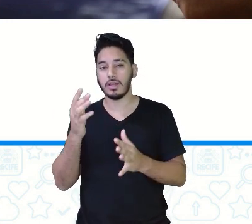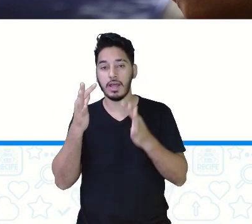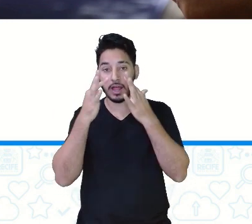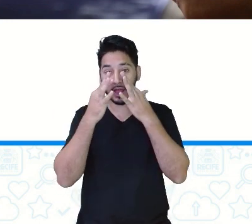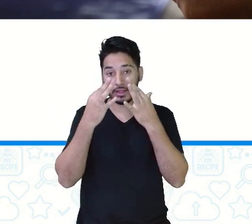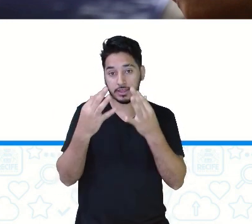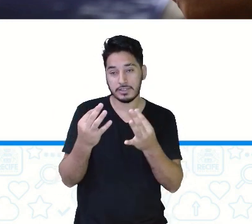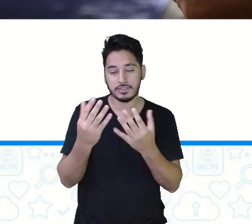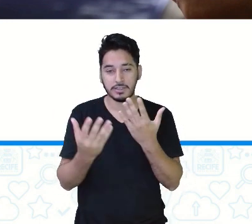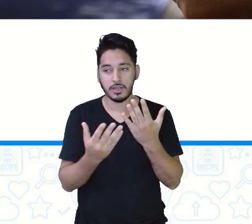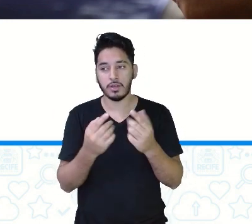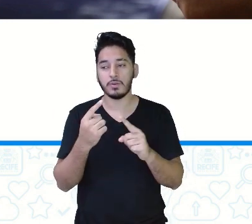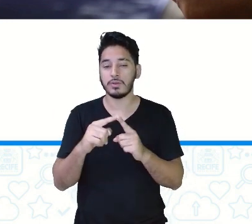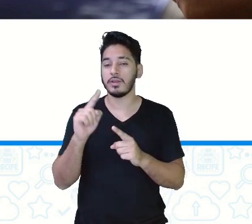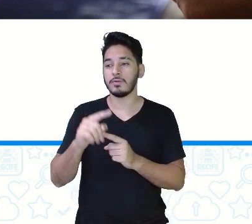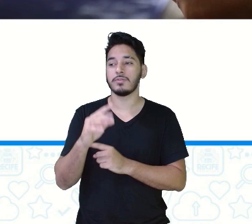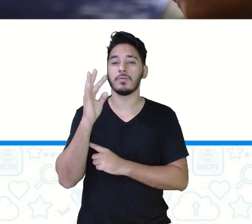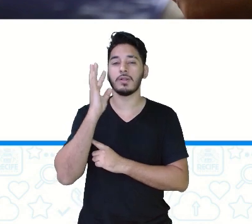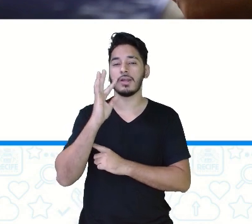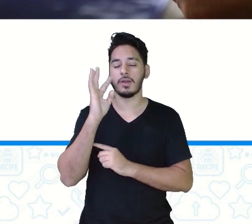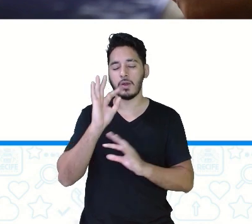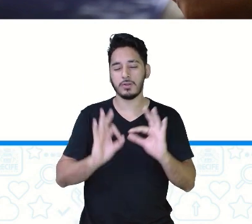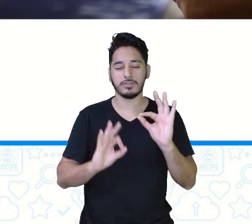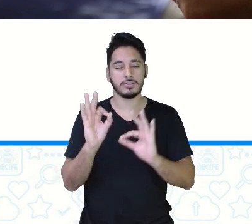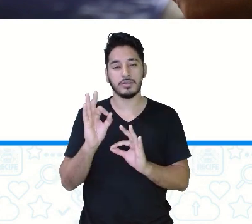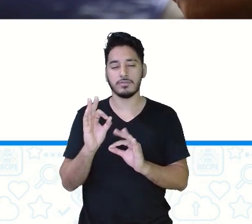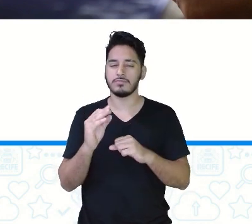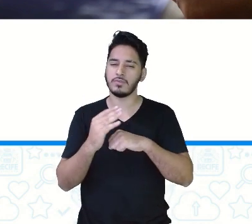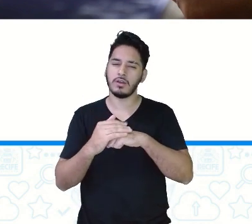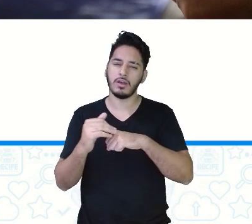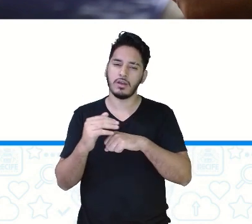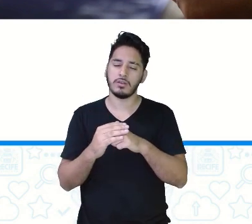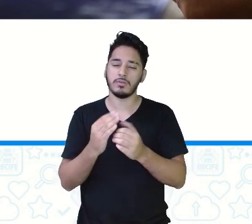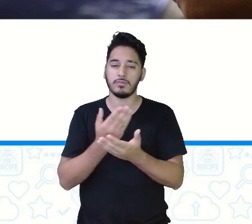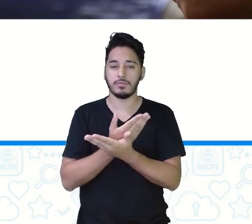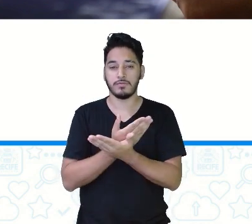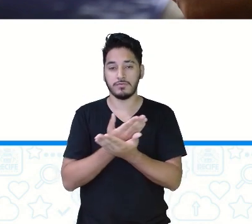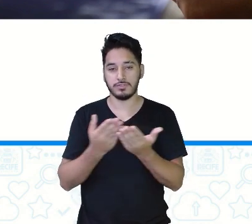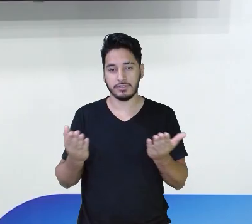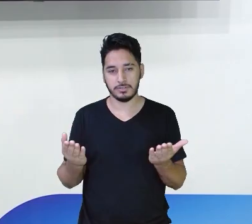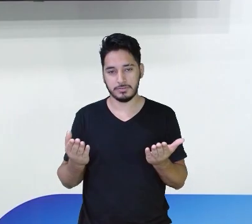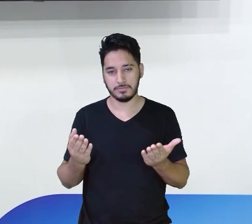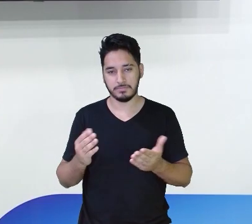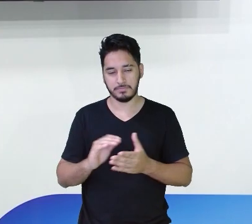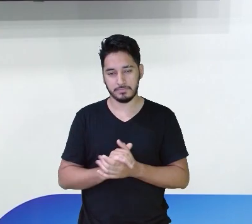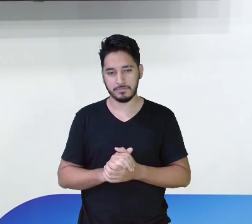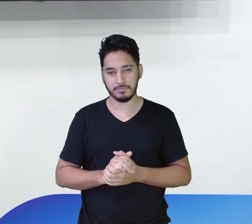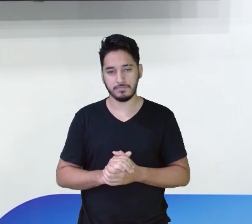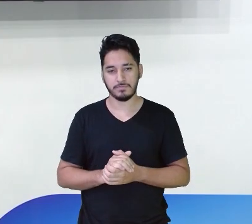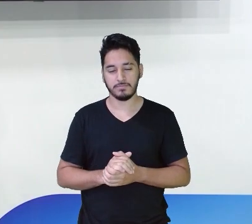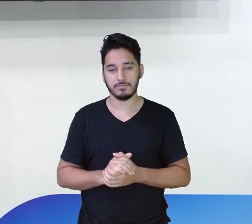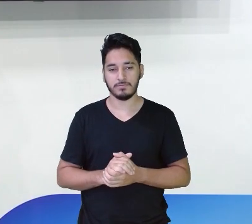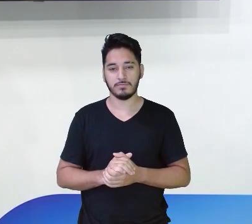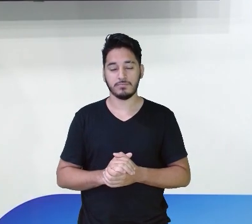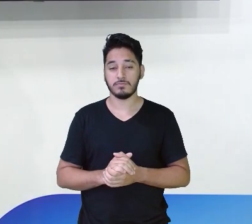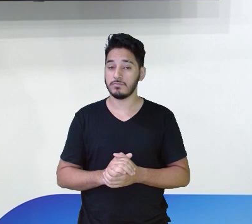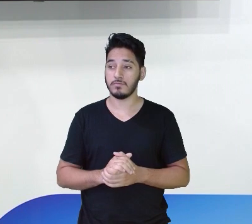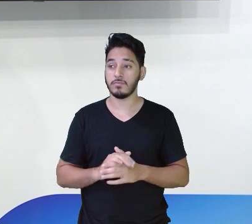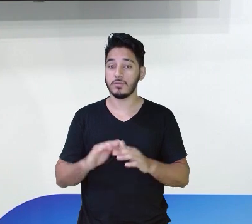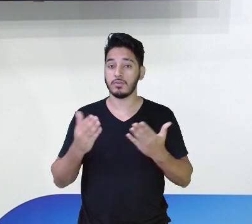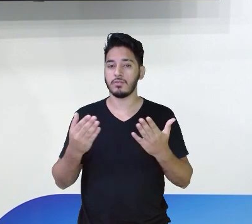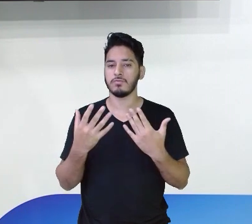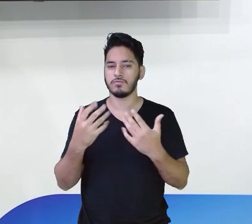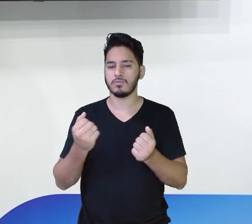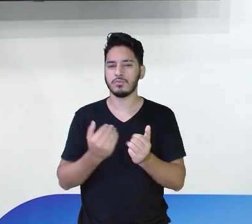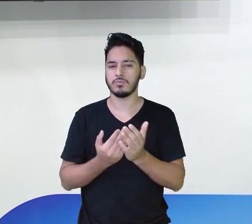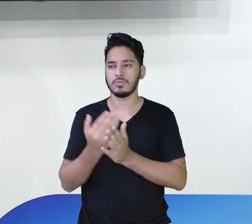gente, porque é muito legal, é tudo preparado com muito carinho, somente para vocês, tá certo? Então, vamos começar